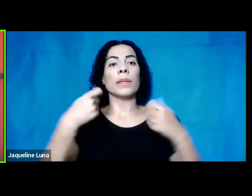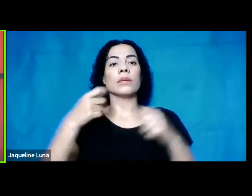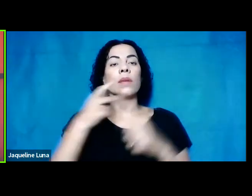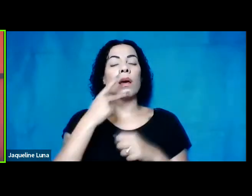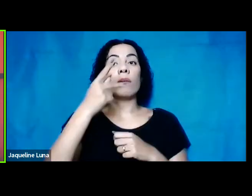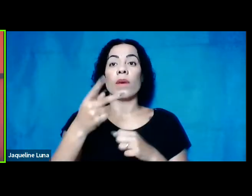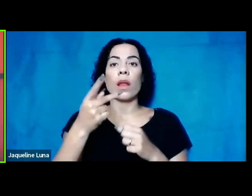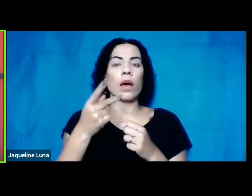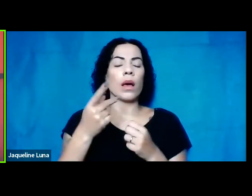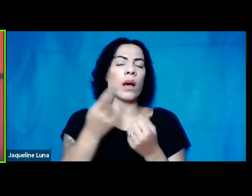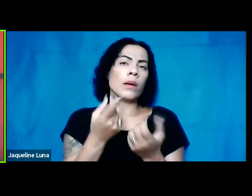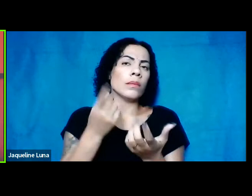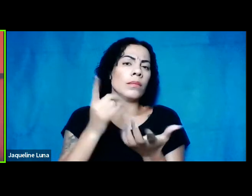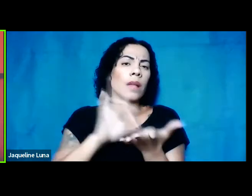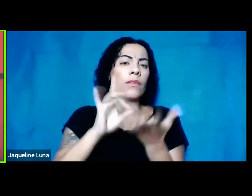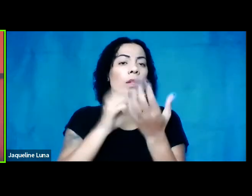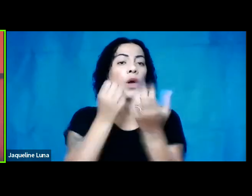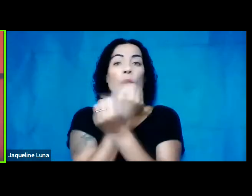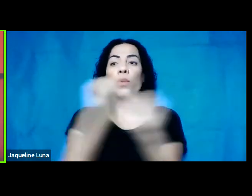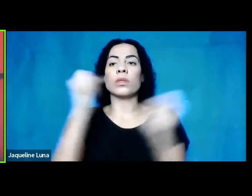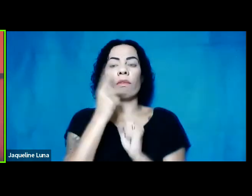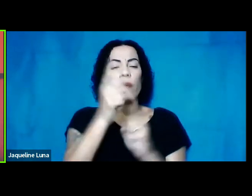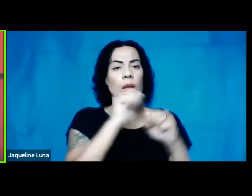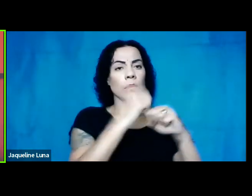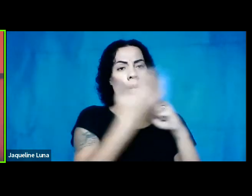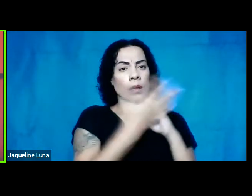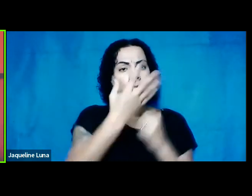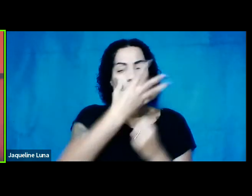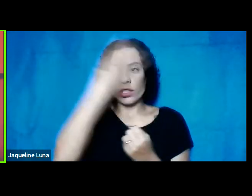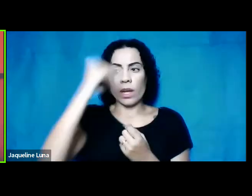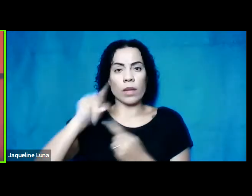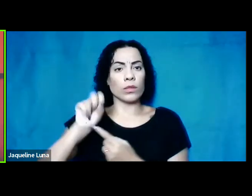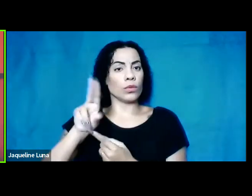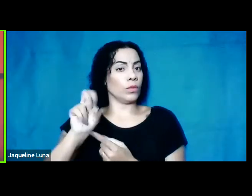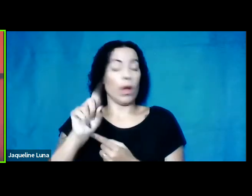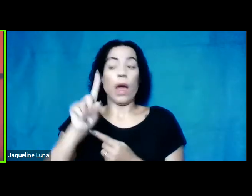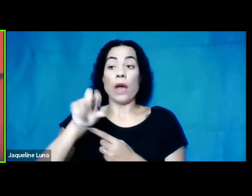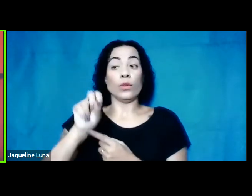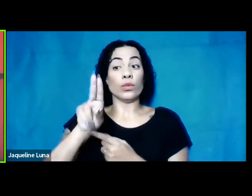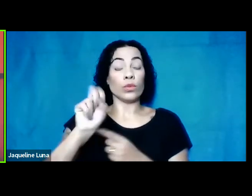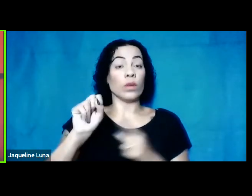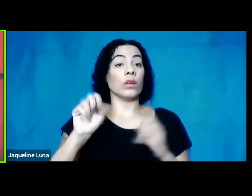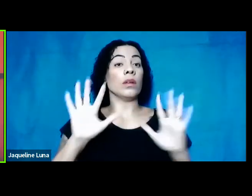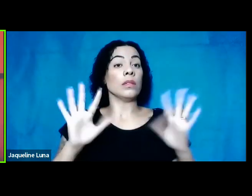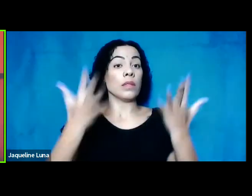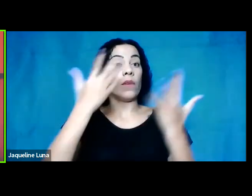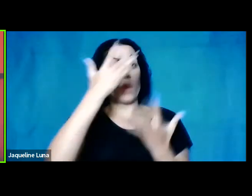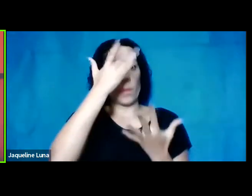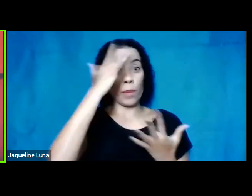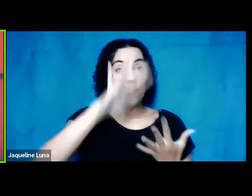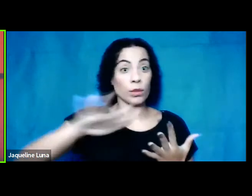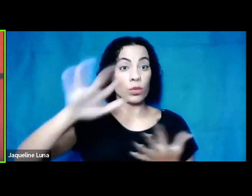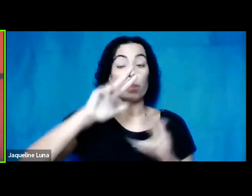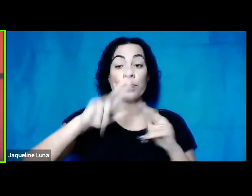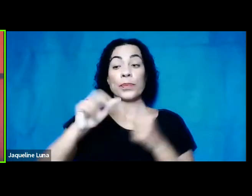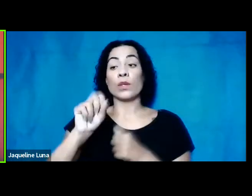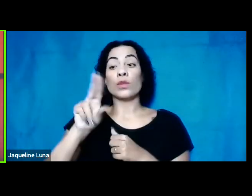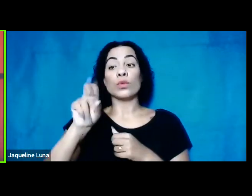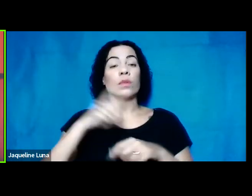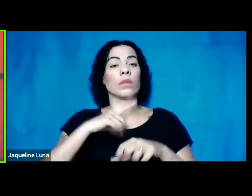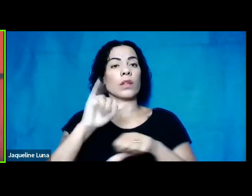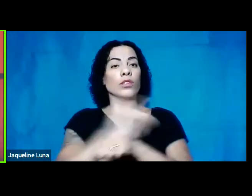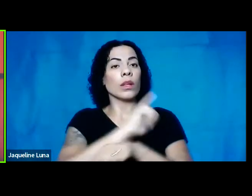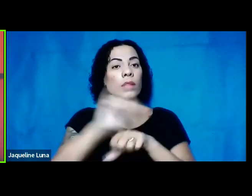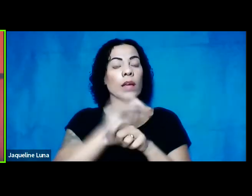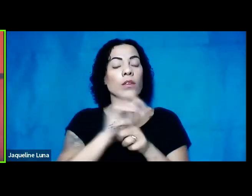fora do SUS. Foi no SUS que as pessoas foram salvas e morreram, foi no SUS que existem as estratégias de vigilância epidemiológica,